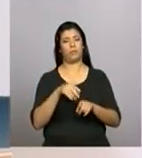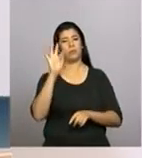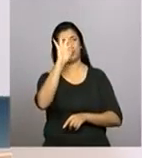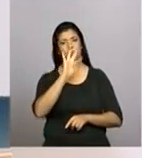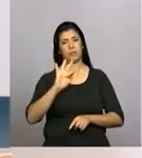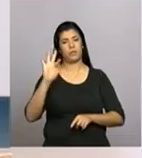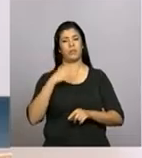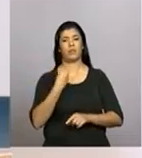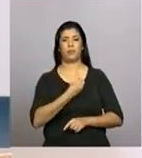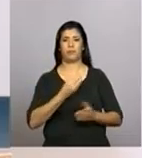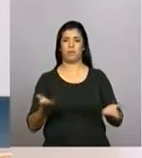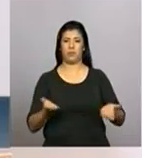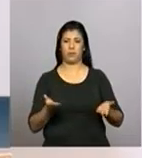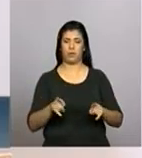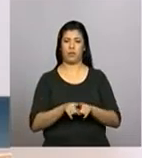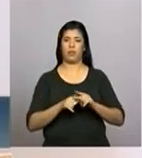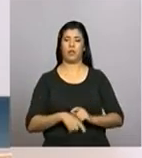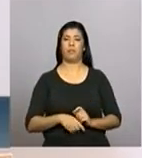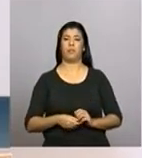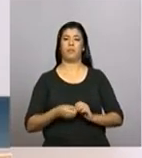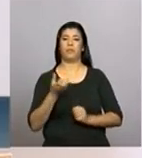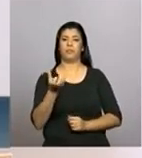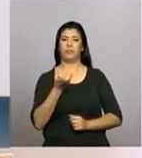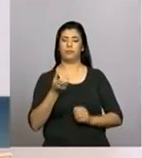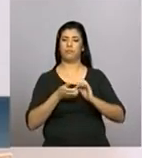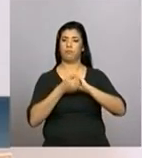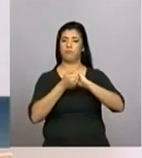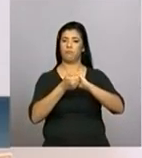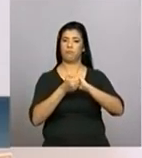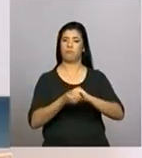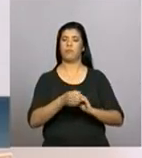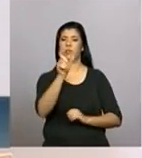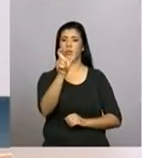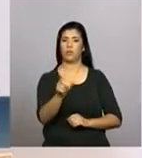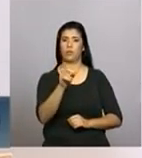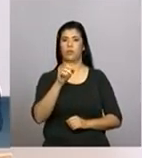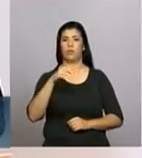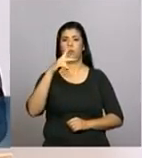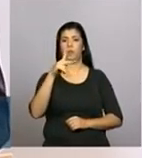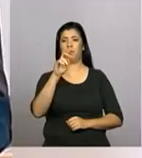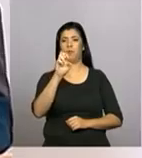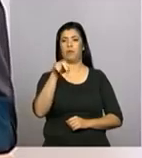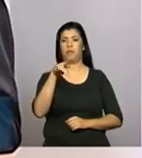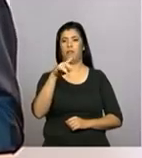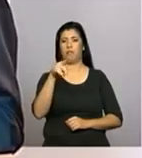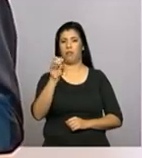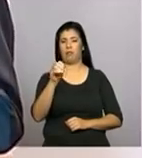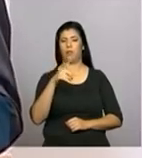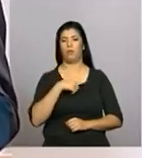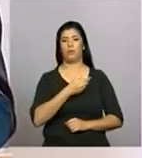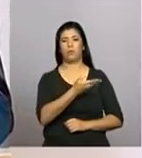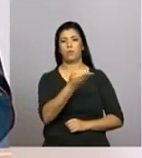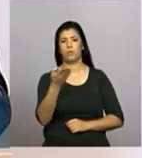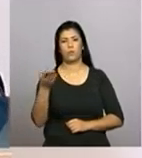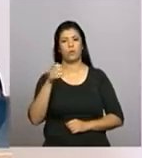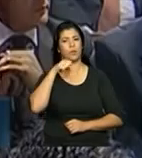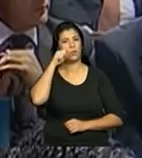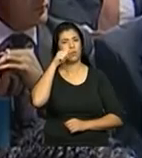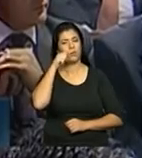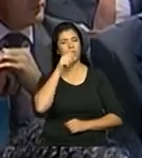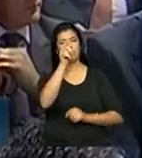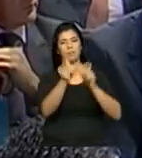aqui saudar o senador Sérgio Petecão, em nome de quem também saúdo todos os senadores.